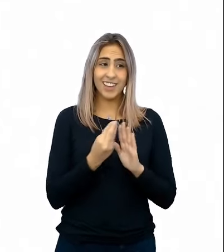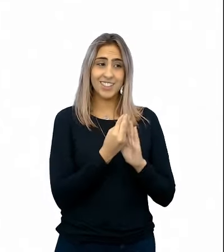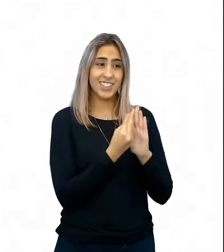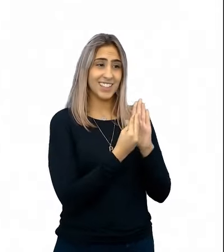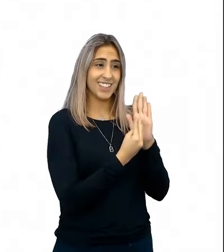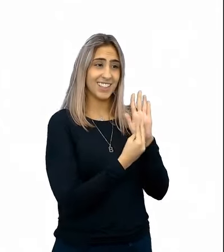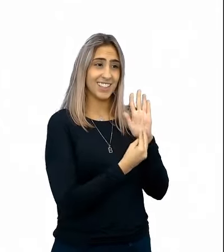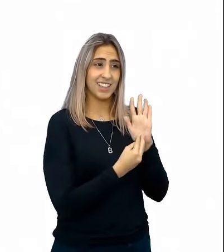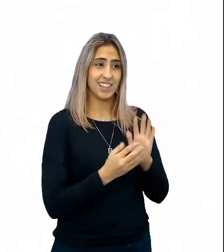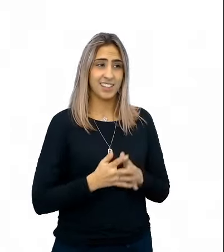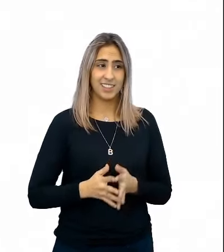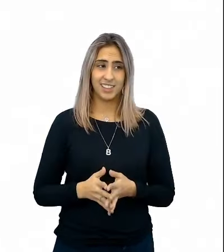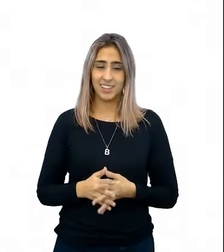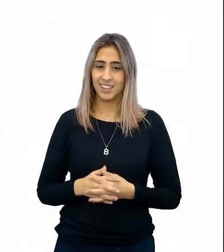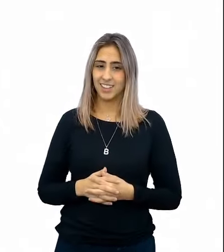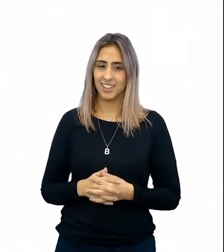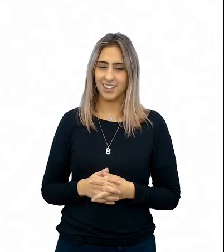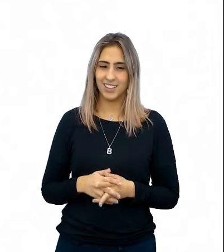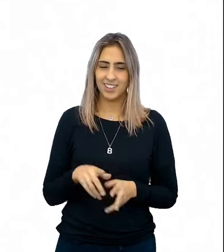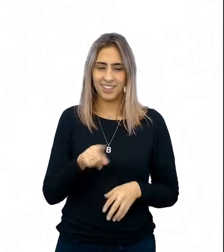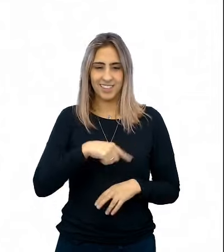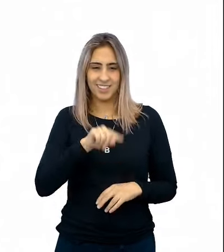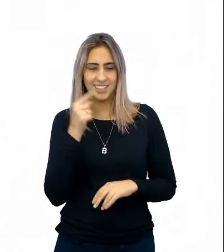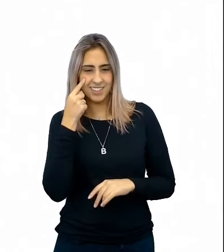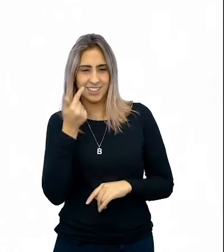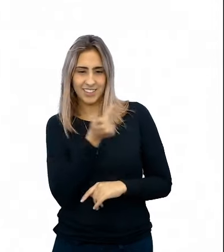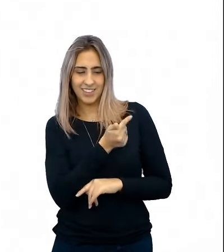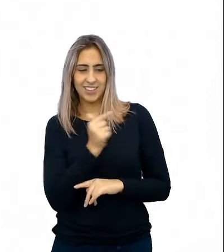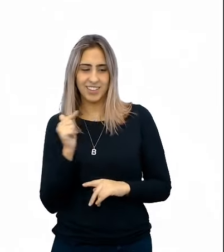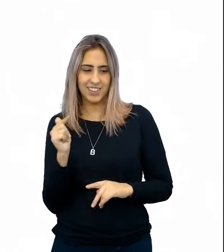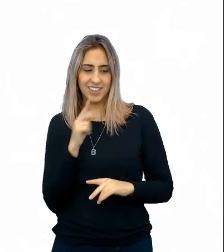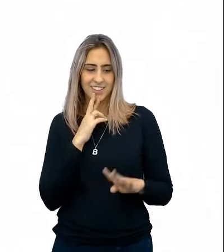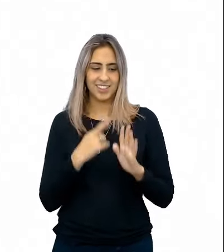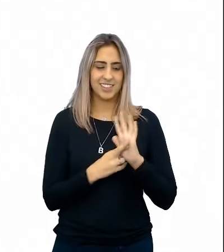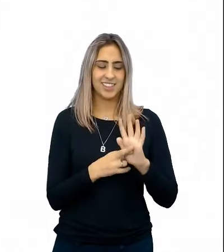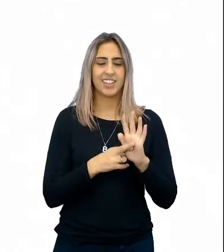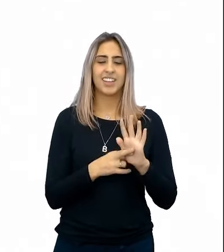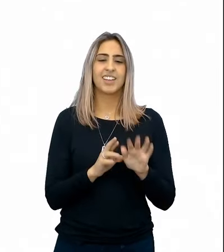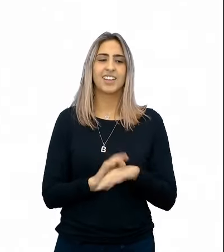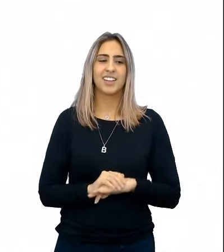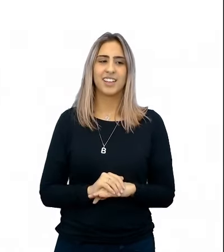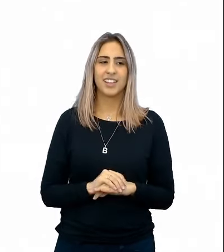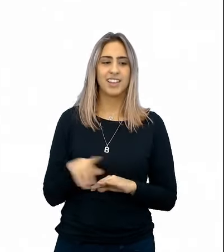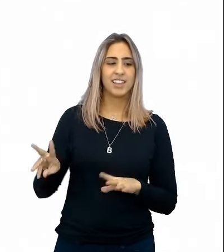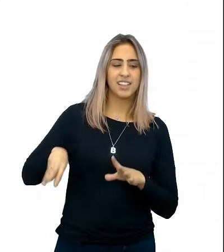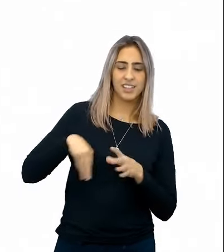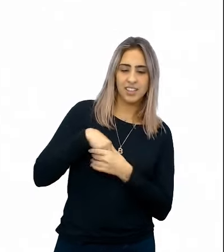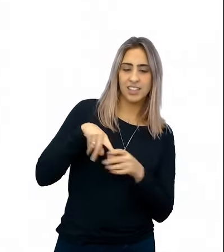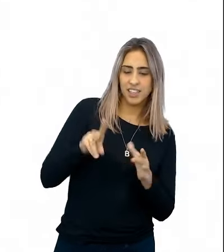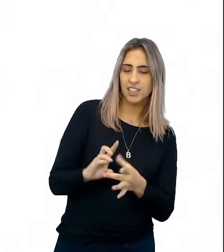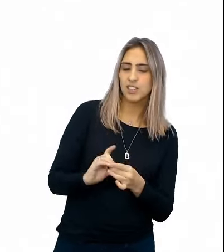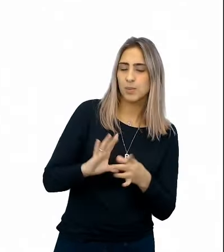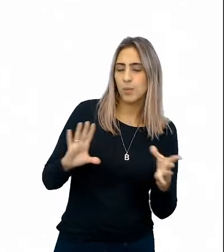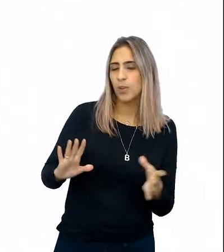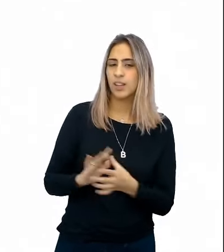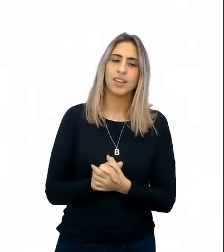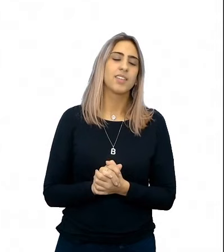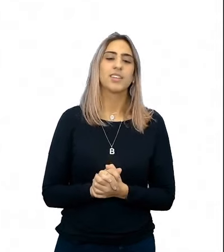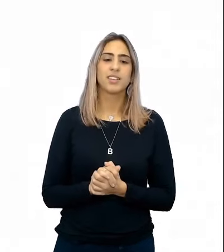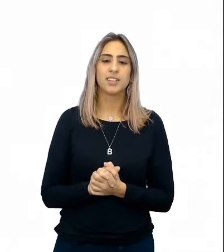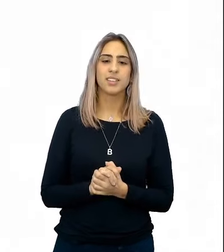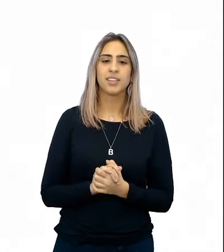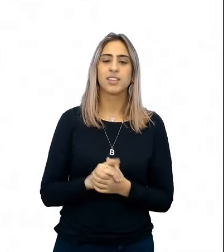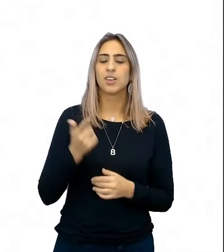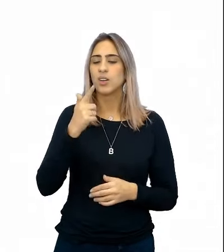avaliação e dos diferentes tipos, e outros referenciais que estão disponíveis